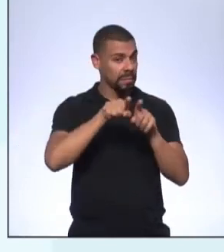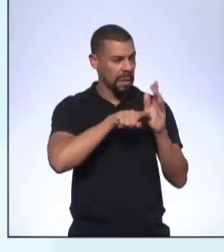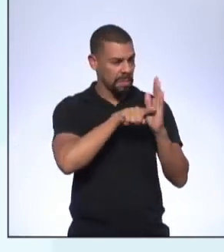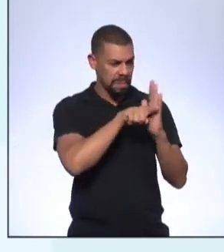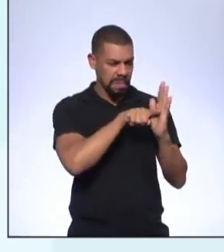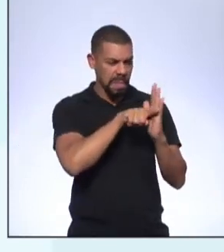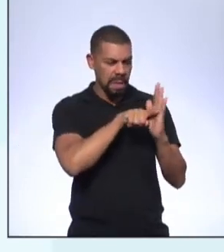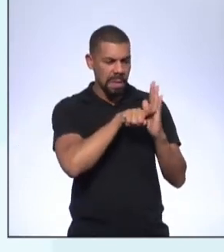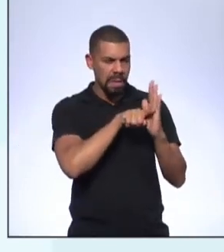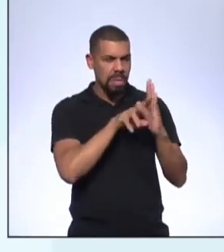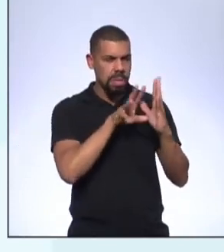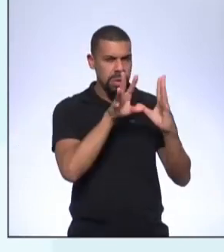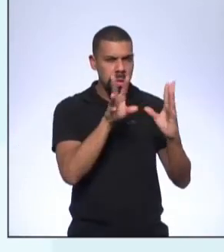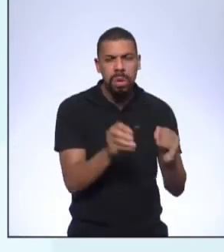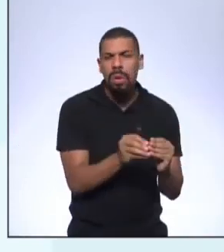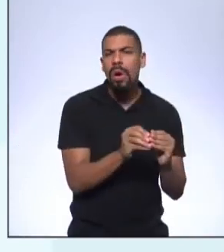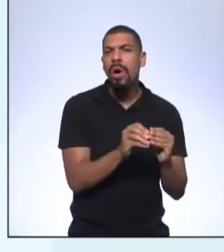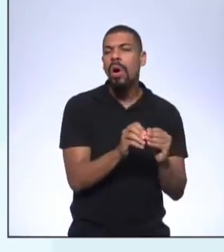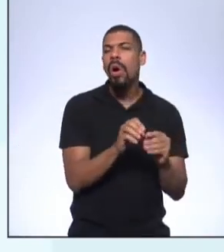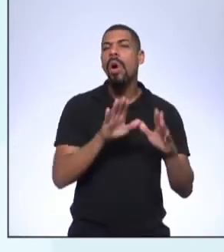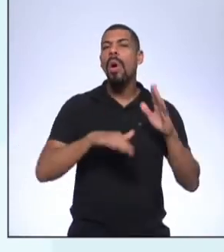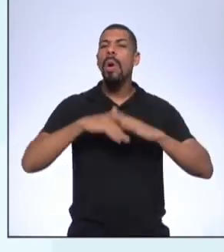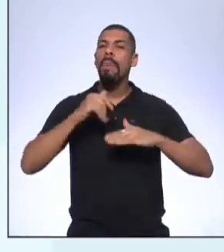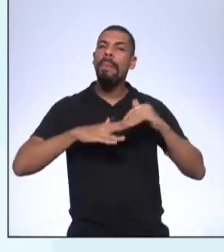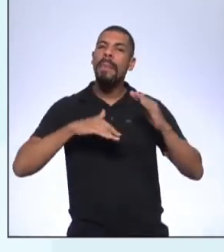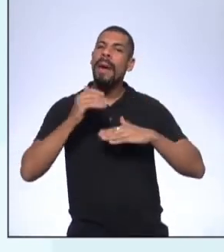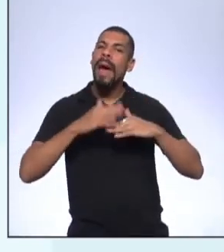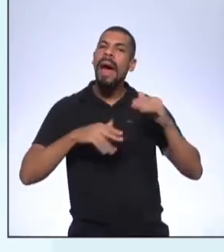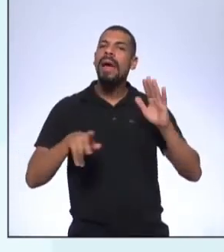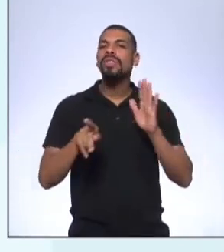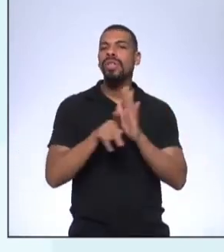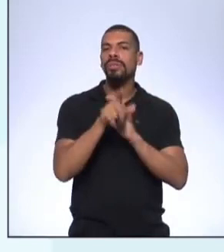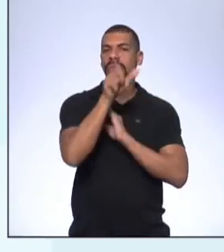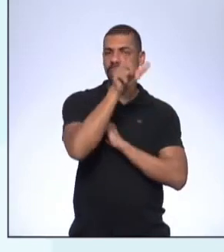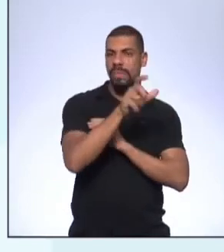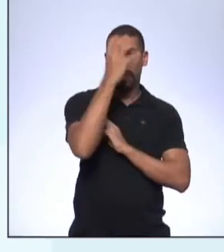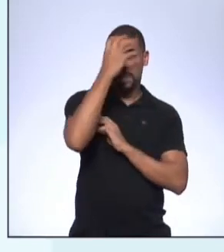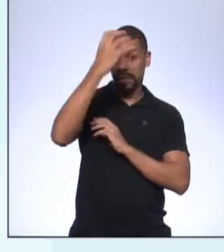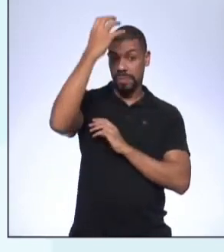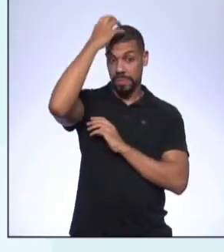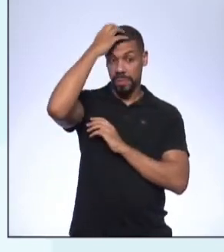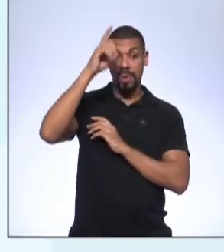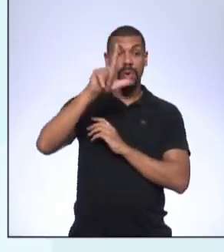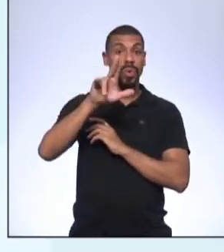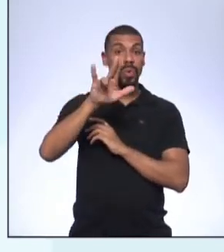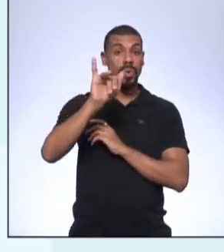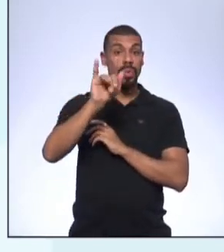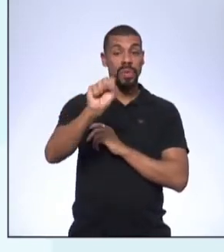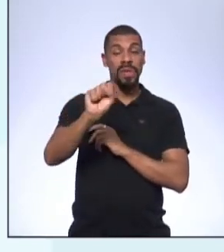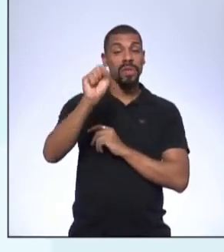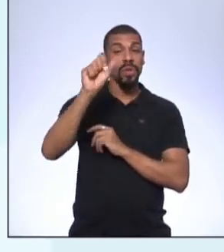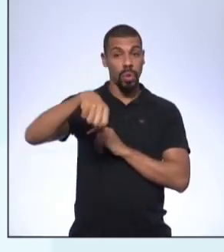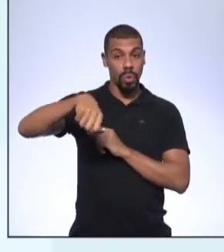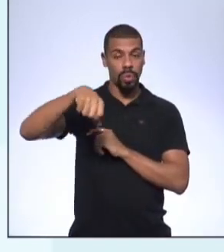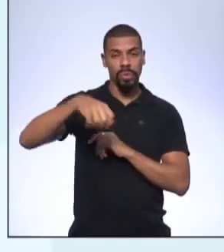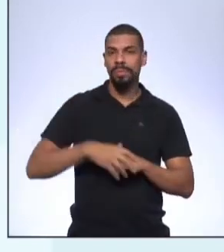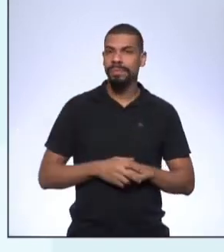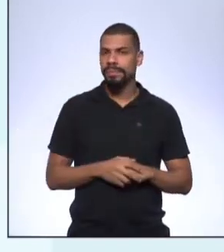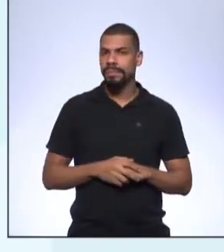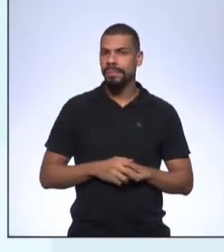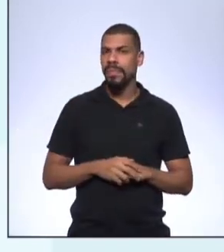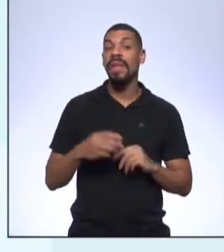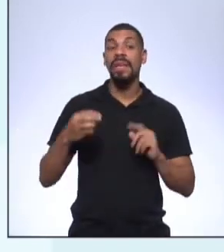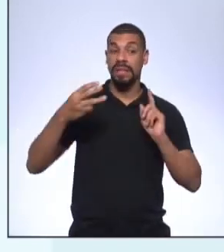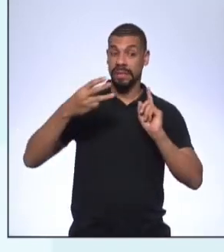nessa pesquisa quais foram as medidas, qual foi o papel desse rei Luís IX nesse processo todo, tá? Depois